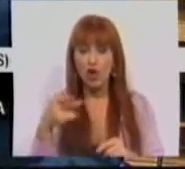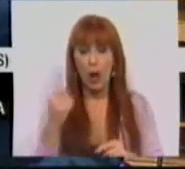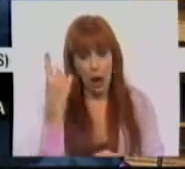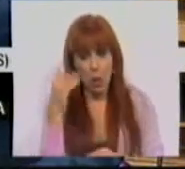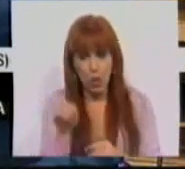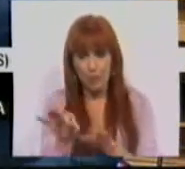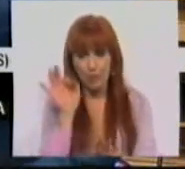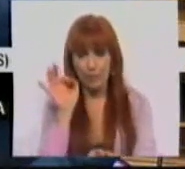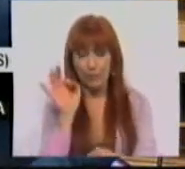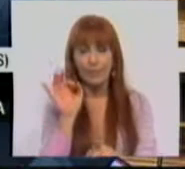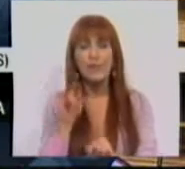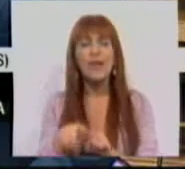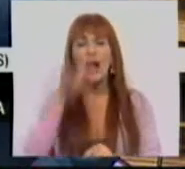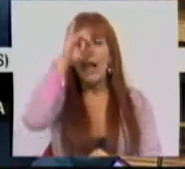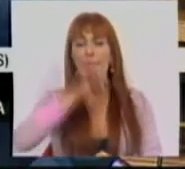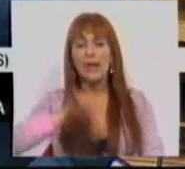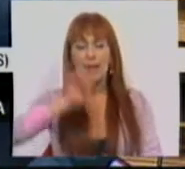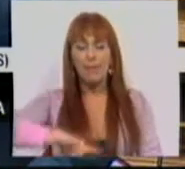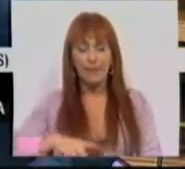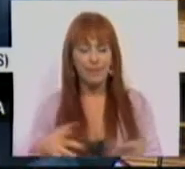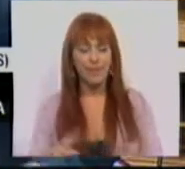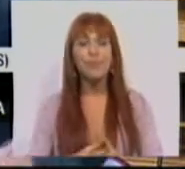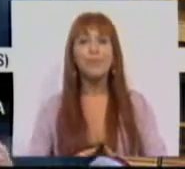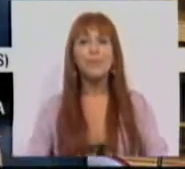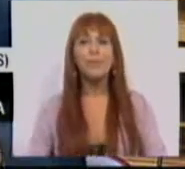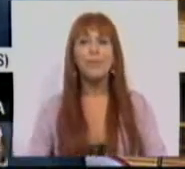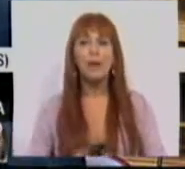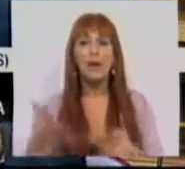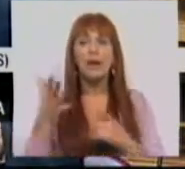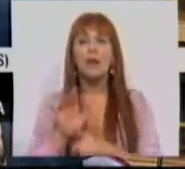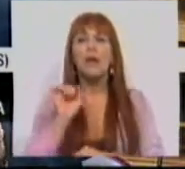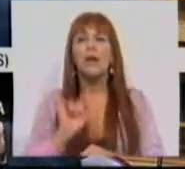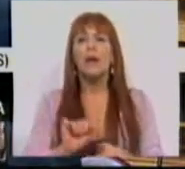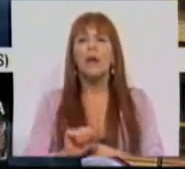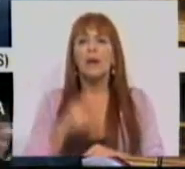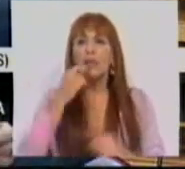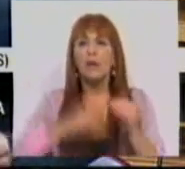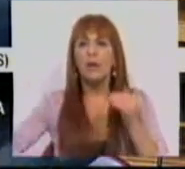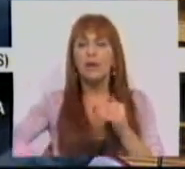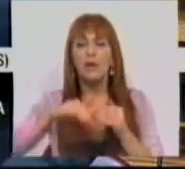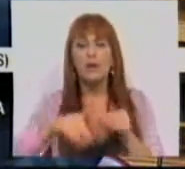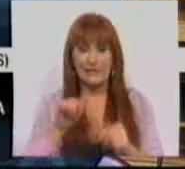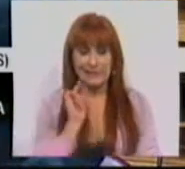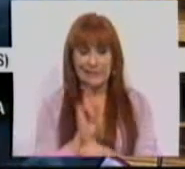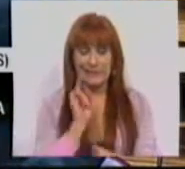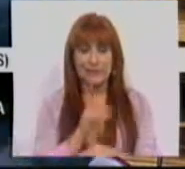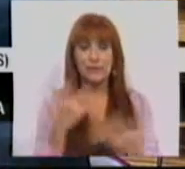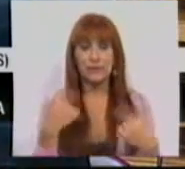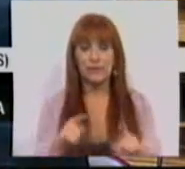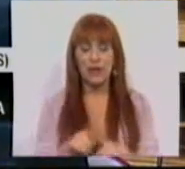locais. Lembrar também que, no caso concreto da barragem de Foz Tua,